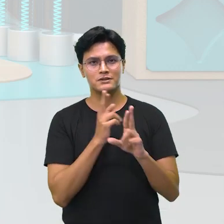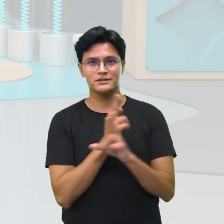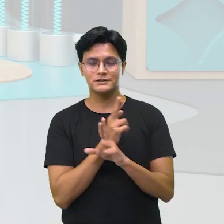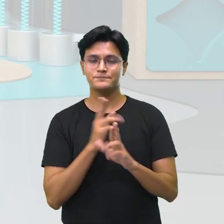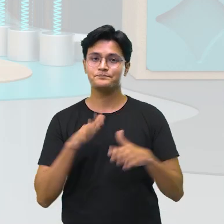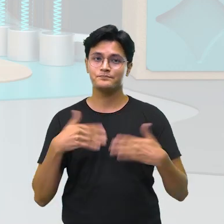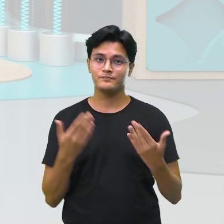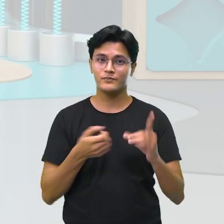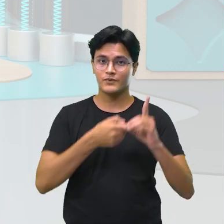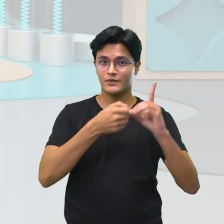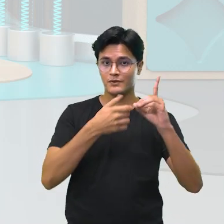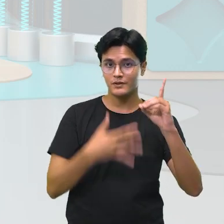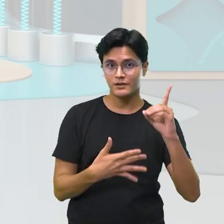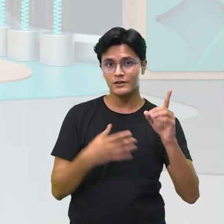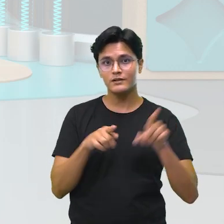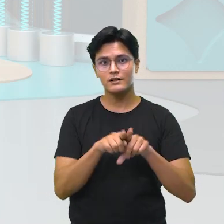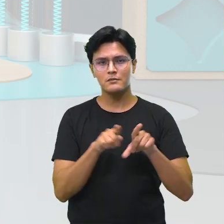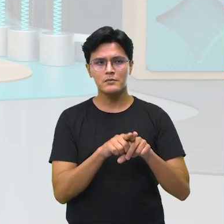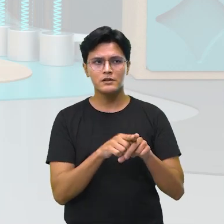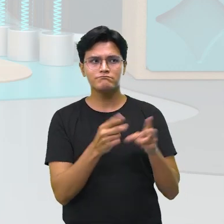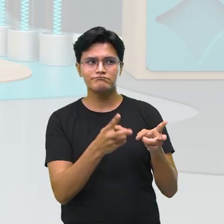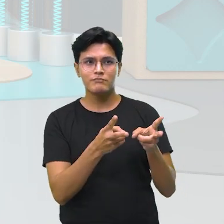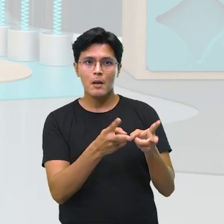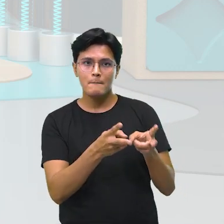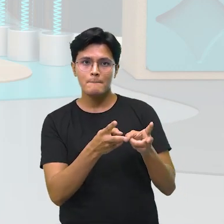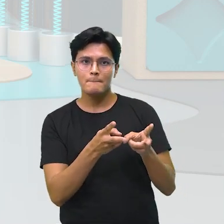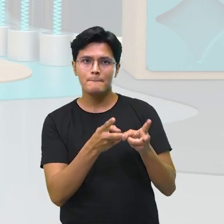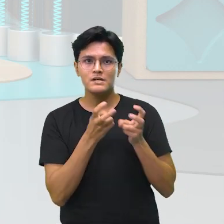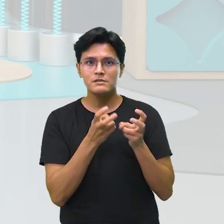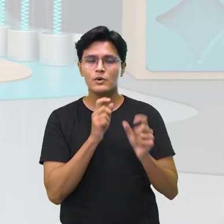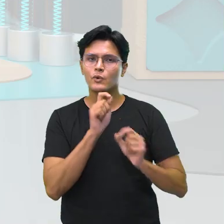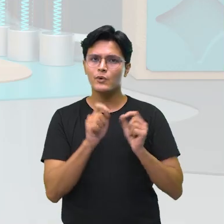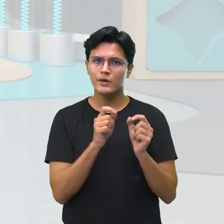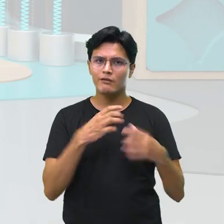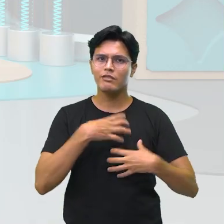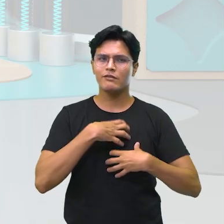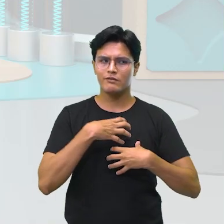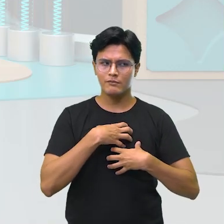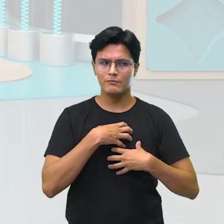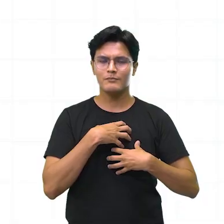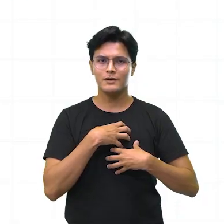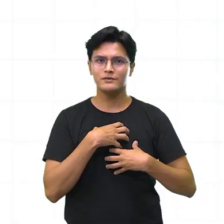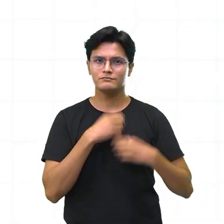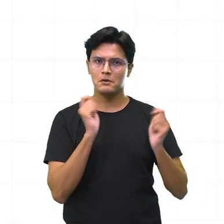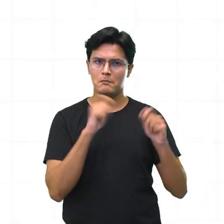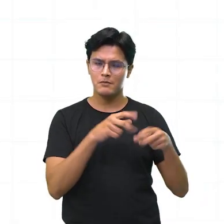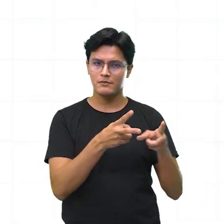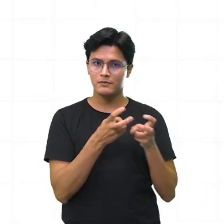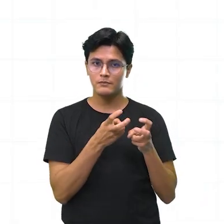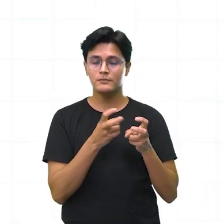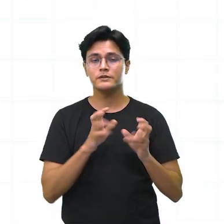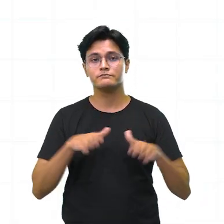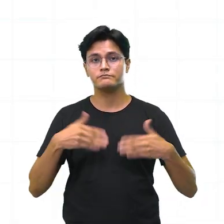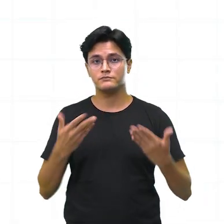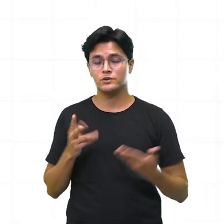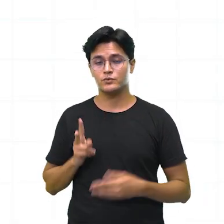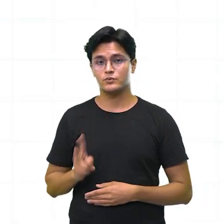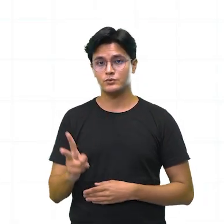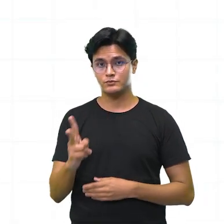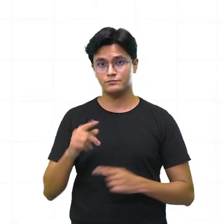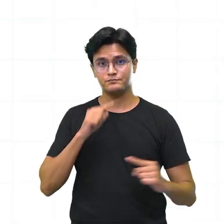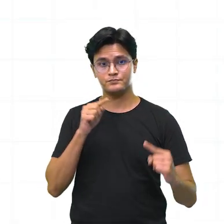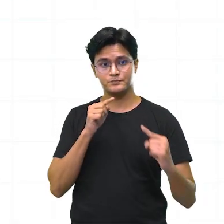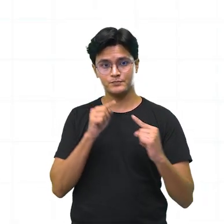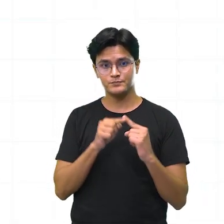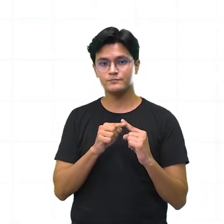inclusive, até mesmo os sentimentos que eu senti ao ver essa família, né? Então vamos lá continuar. Então, olha só, o objetivo de